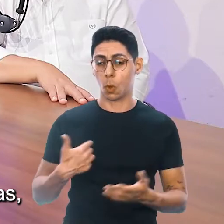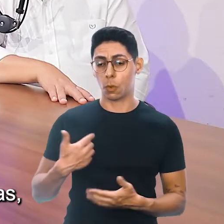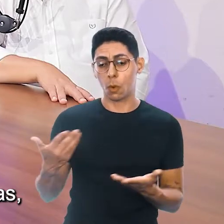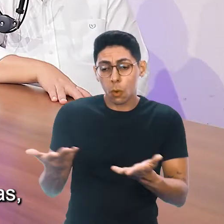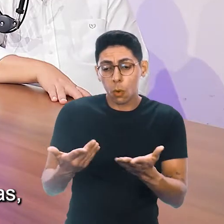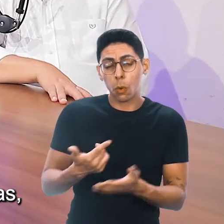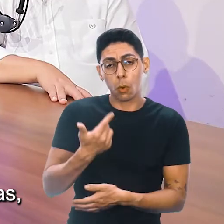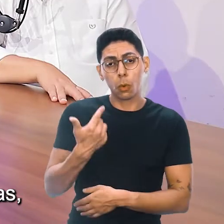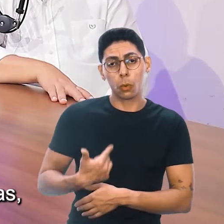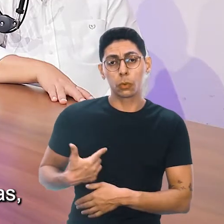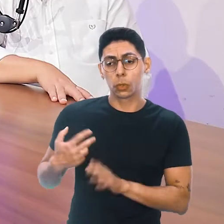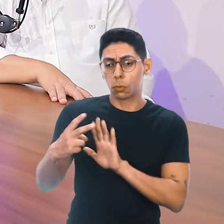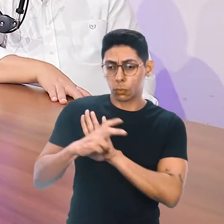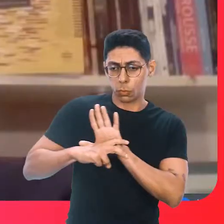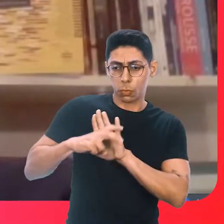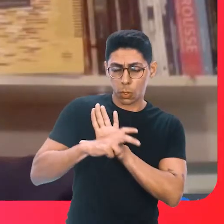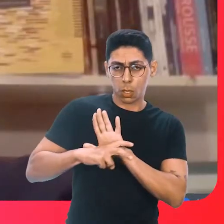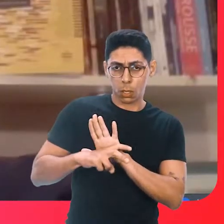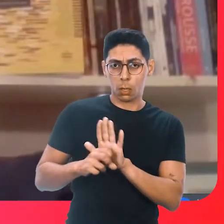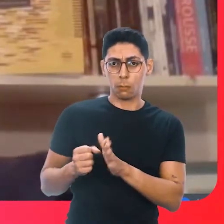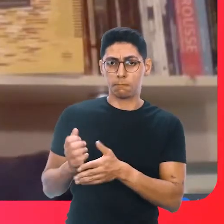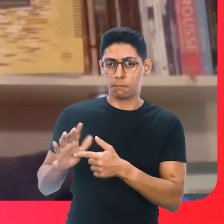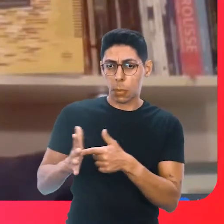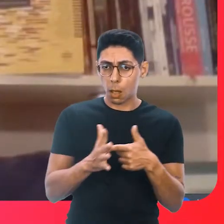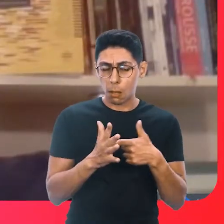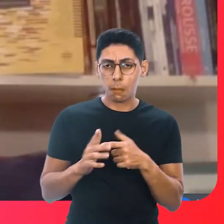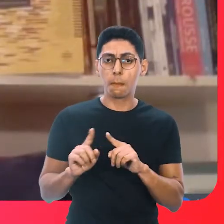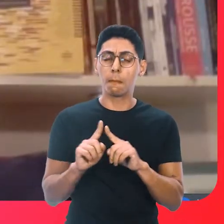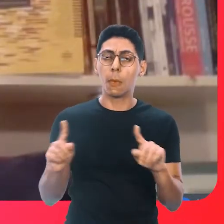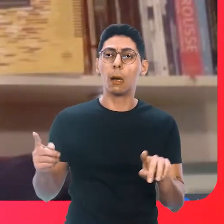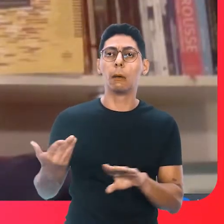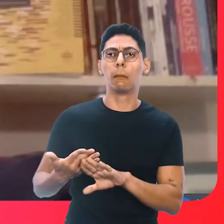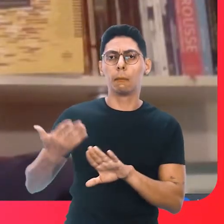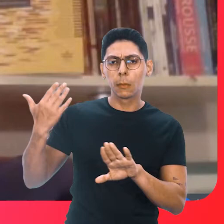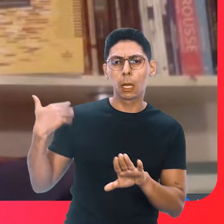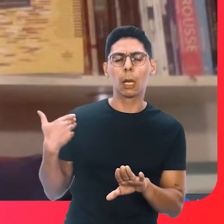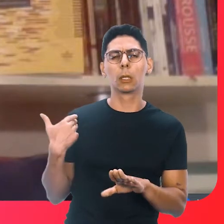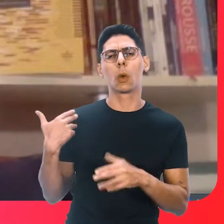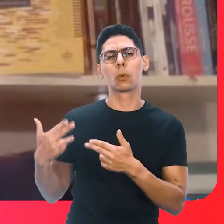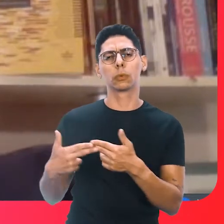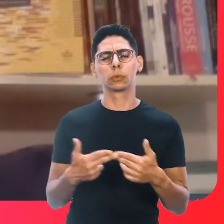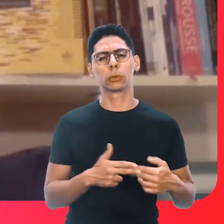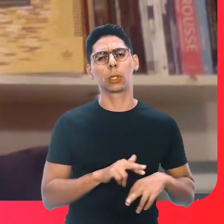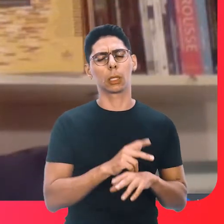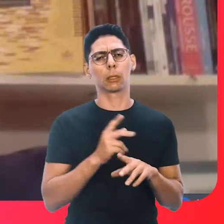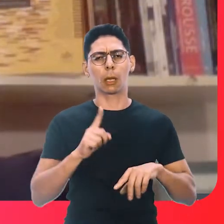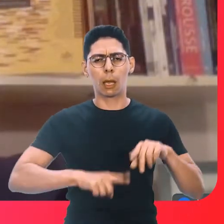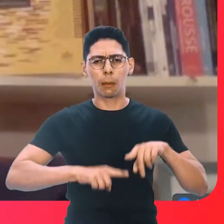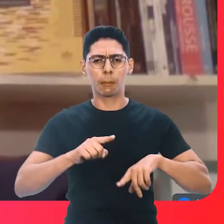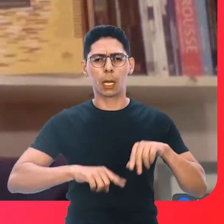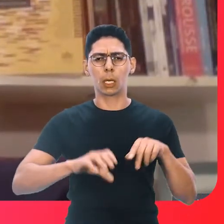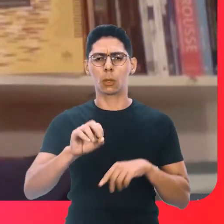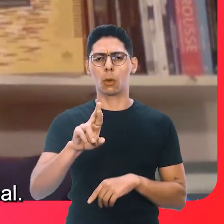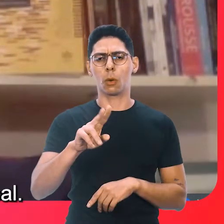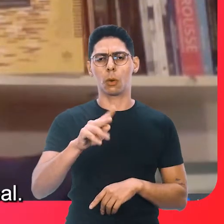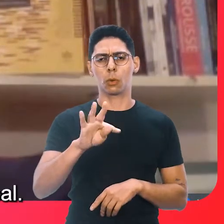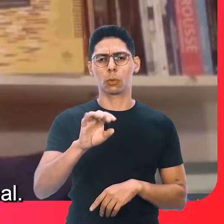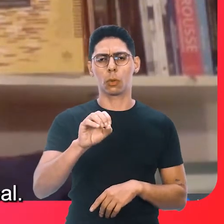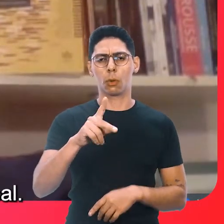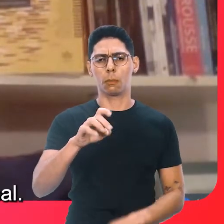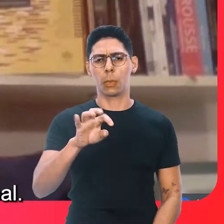eu uso cadeira de rodas motorizada, mas durante muitos anos eu usei aparelhos ortopédicos e muletas, né? Certo.